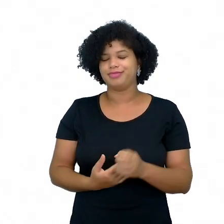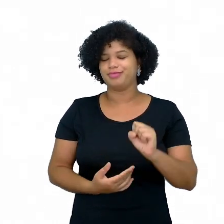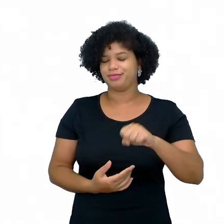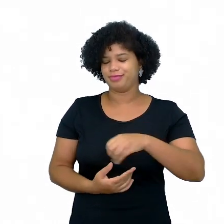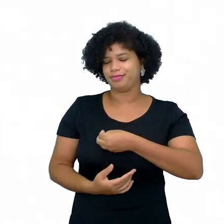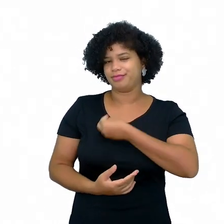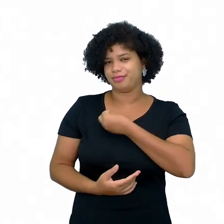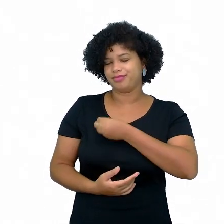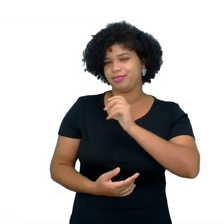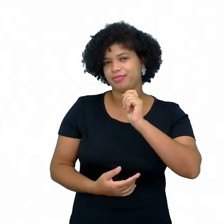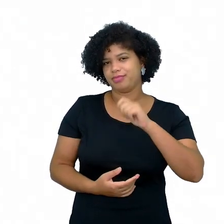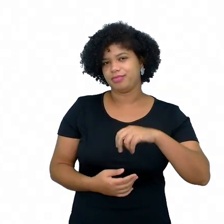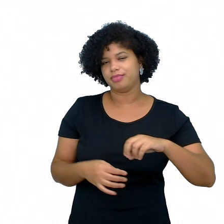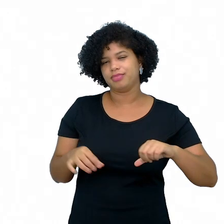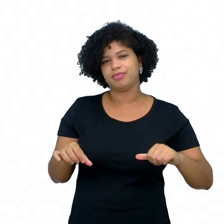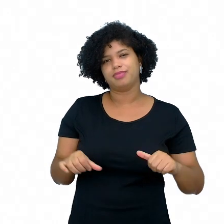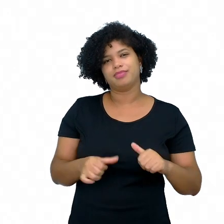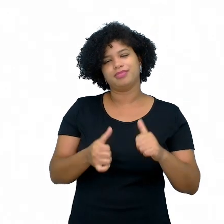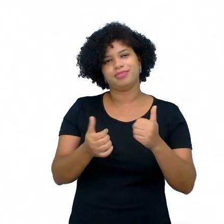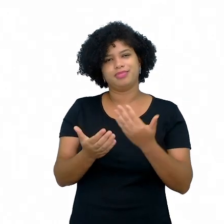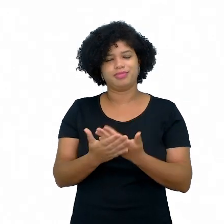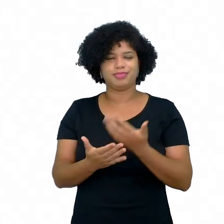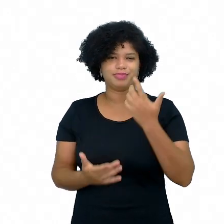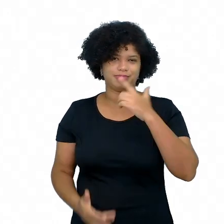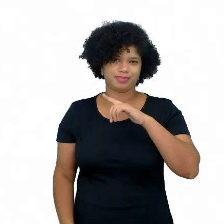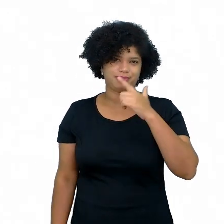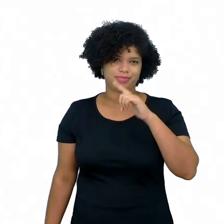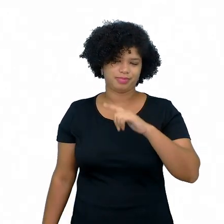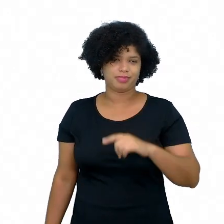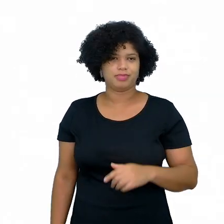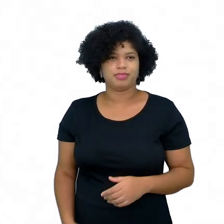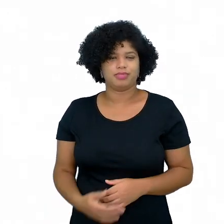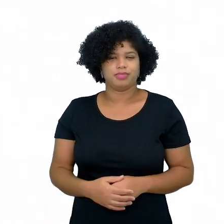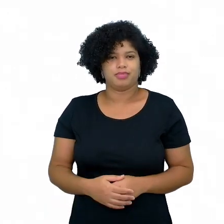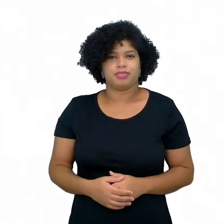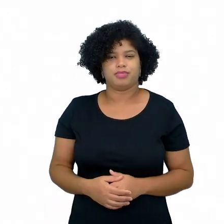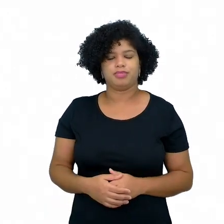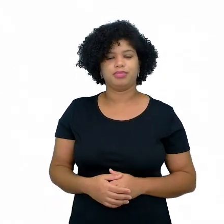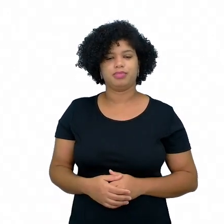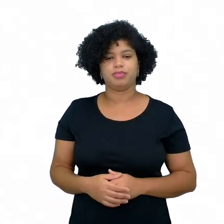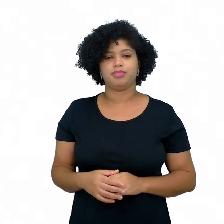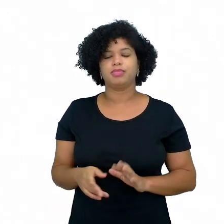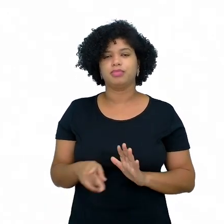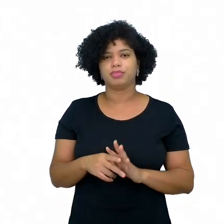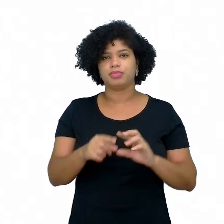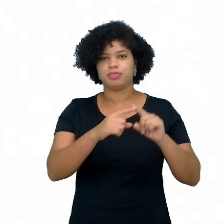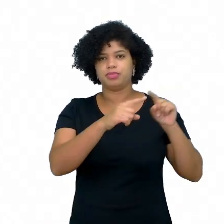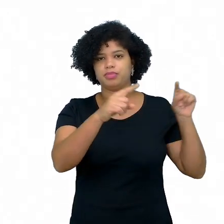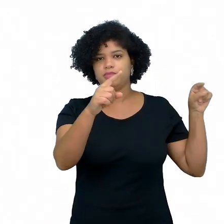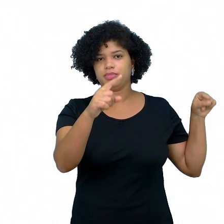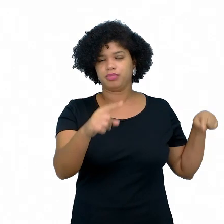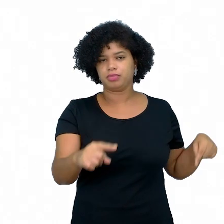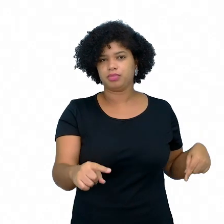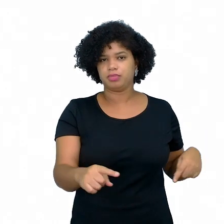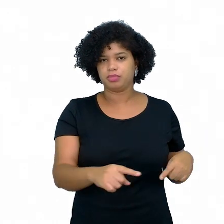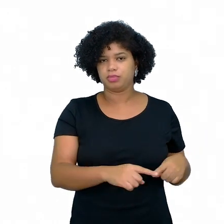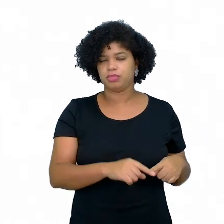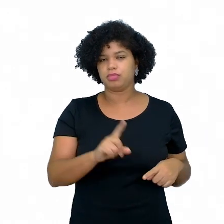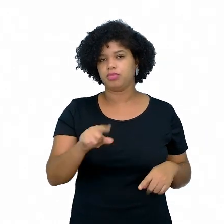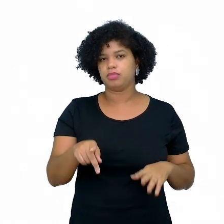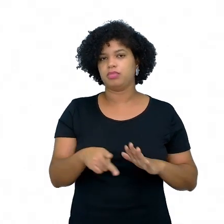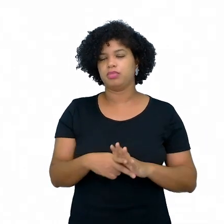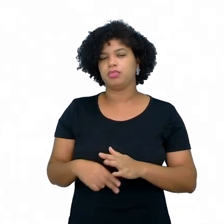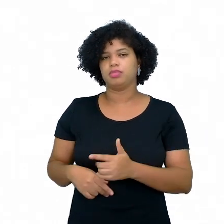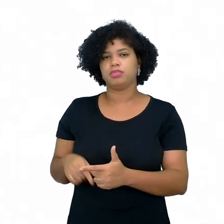para enriquecer aí a nossa aula. Então, a gente pode falar da quina da lousa, né, que forma um ângulo de 90